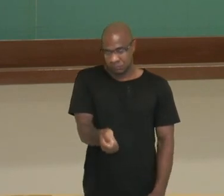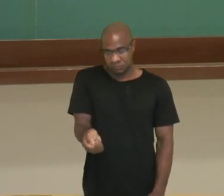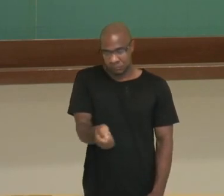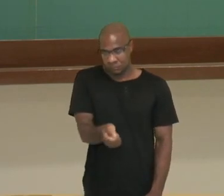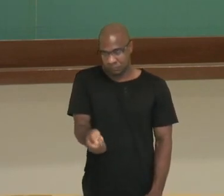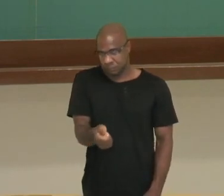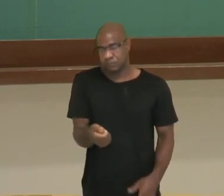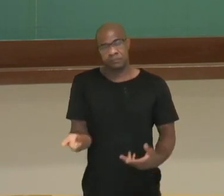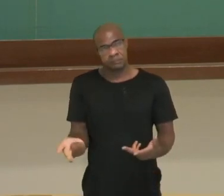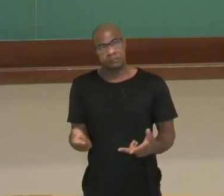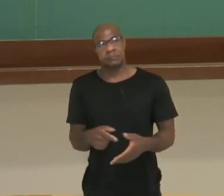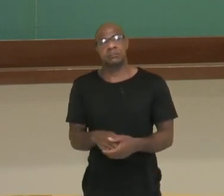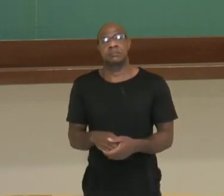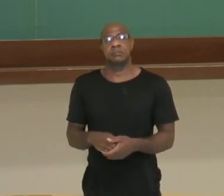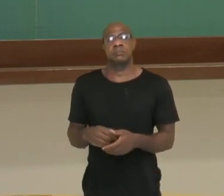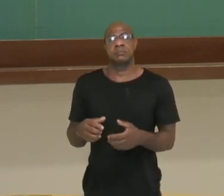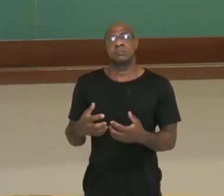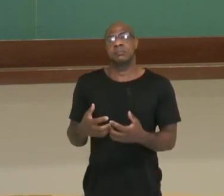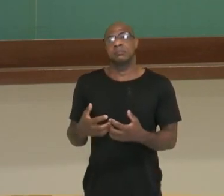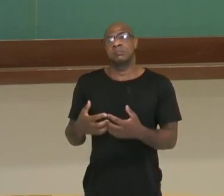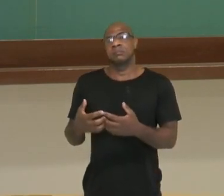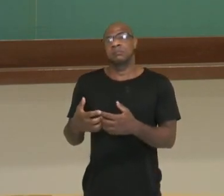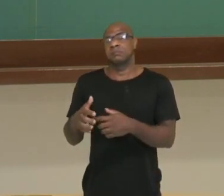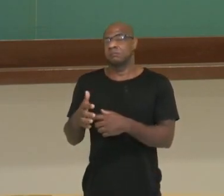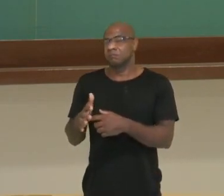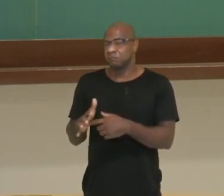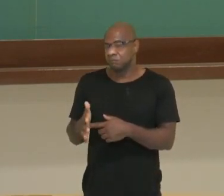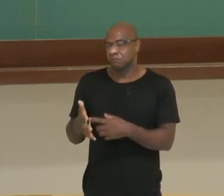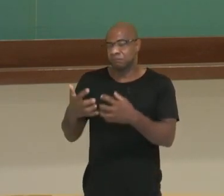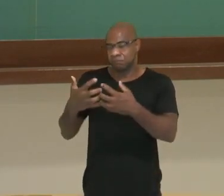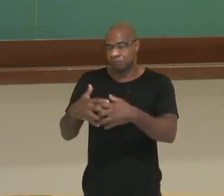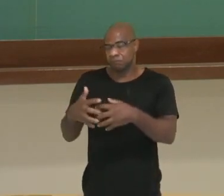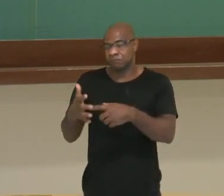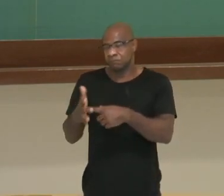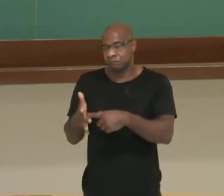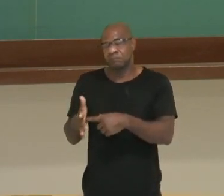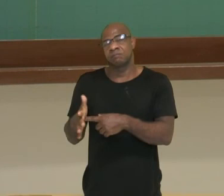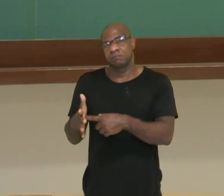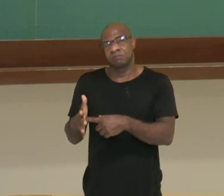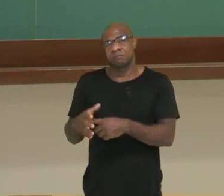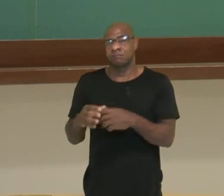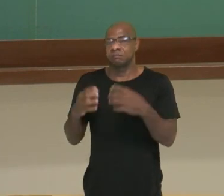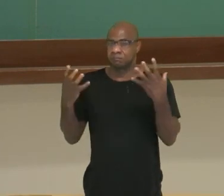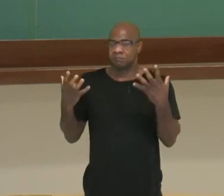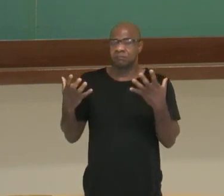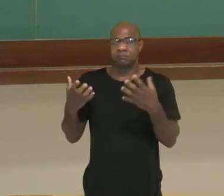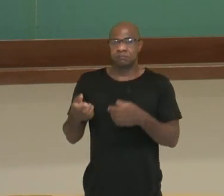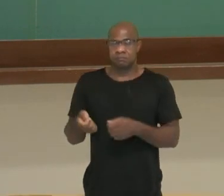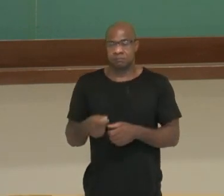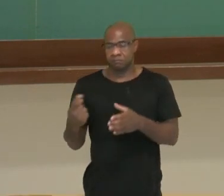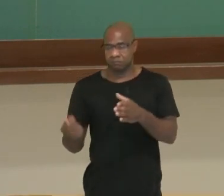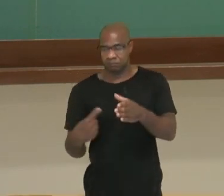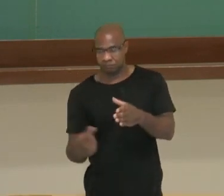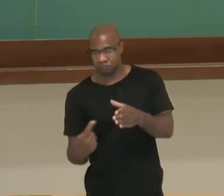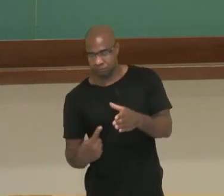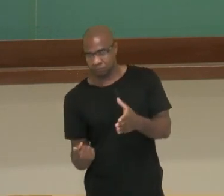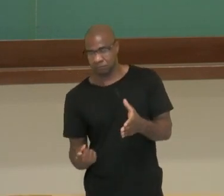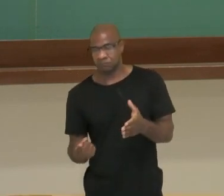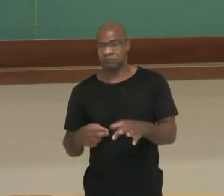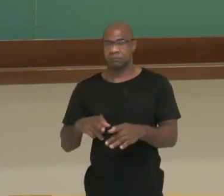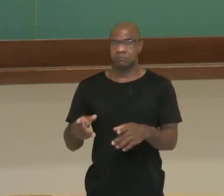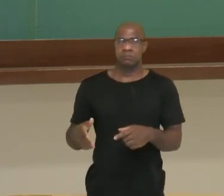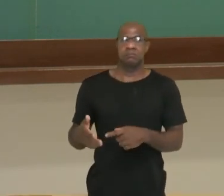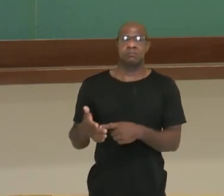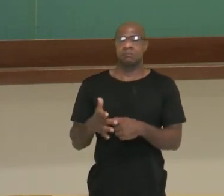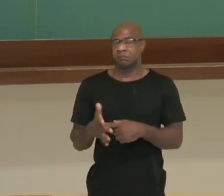bom, aparelhos eletrônicos de alta tensão, tem poucos, né? A maioria usa baixa tensão, então a maioria usa geradores em paralelo,